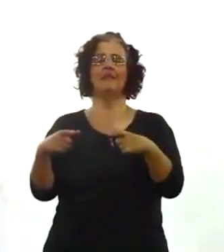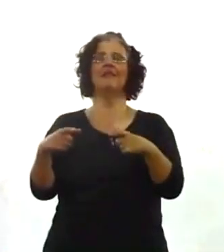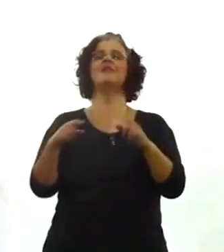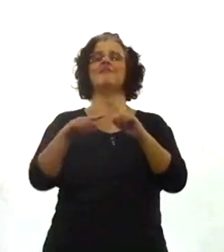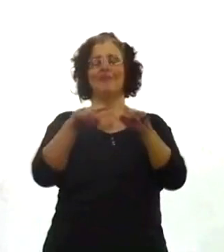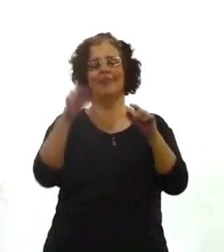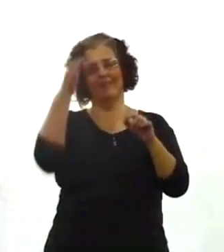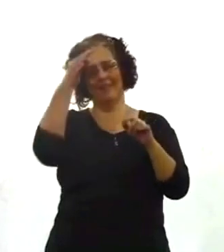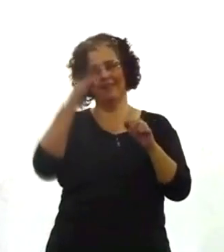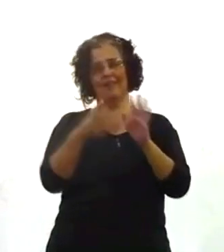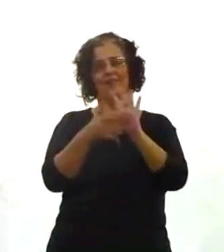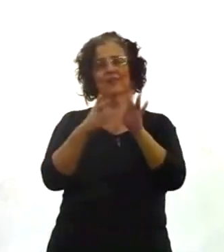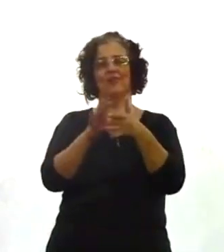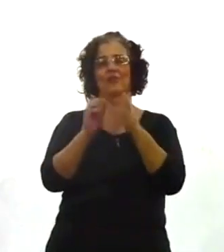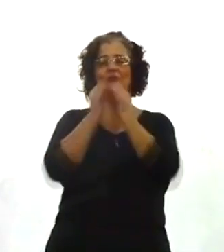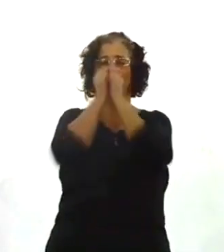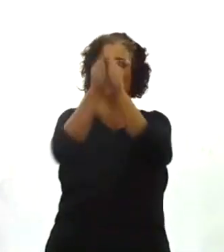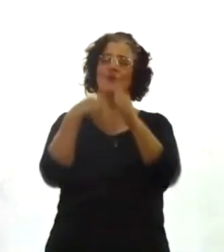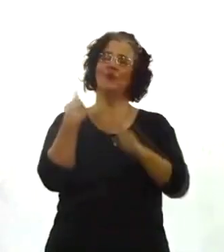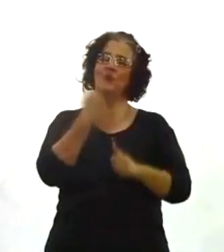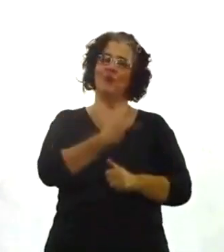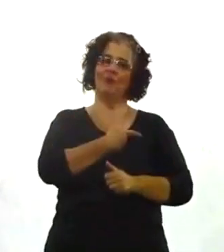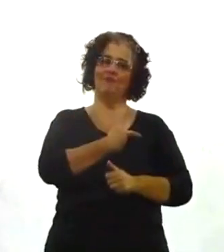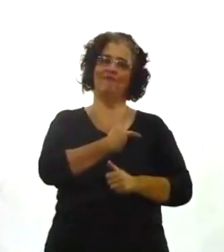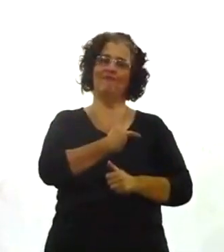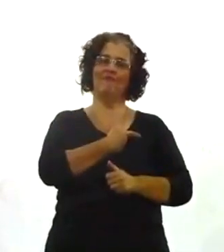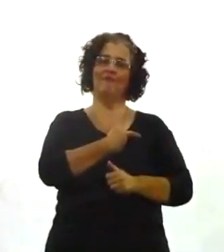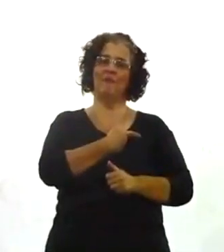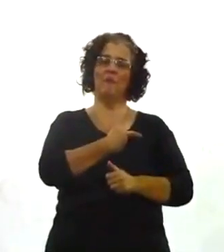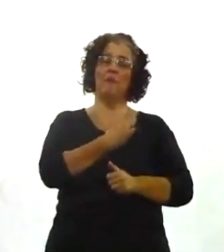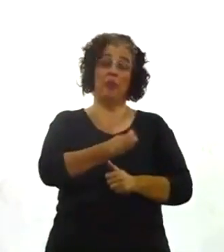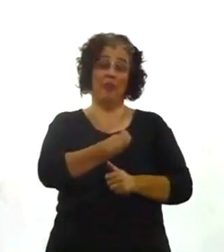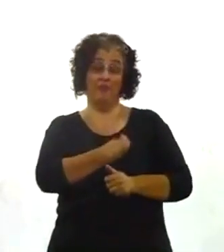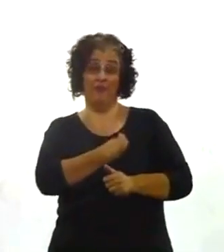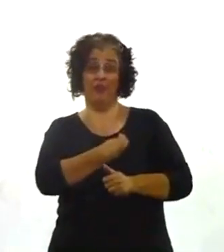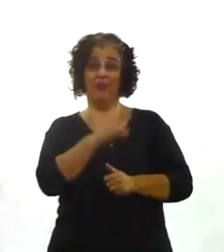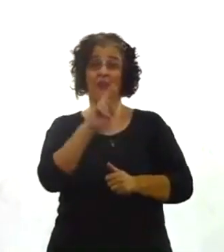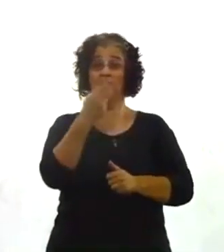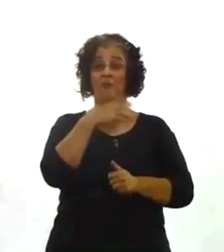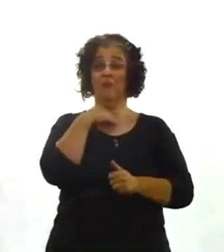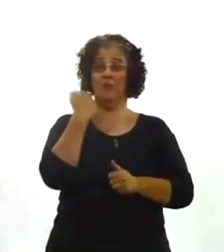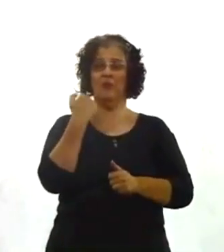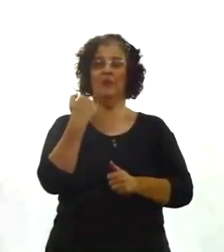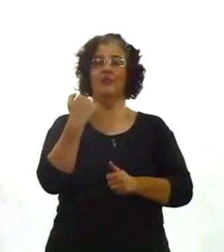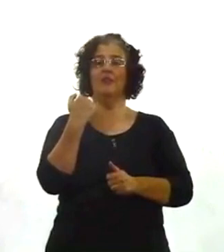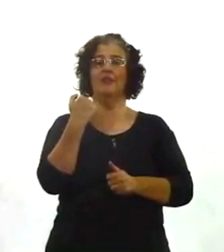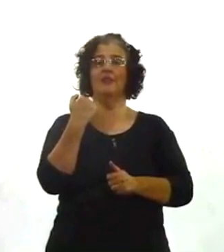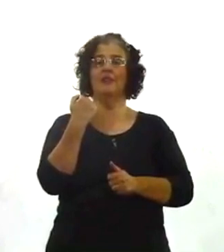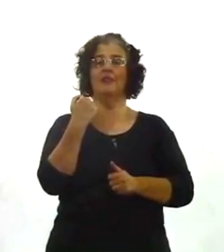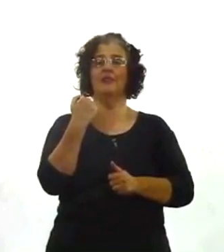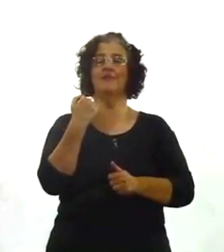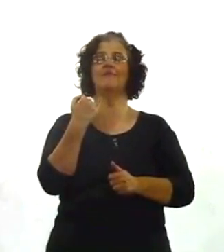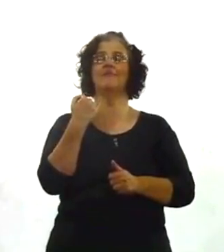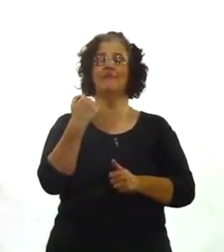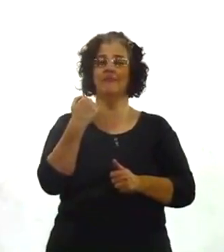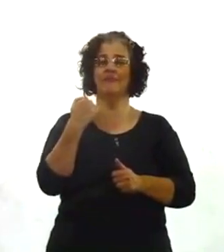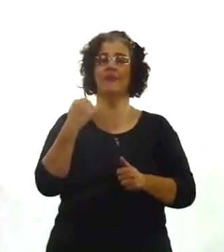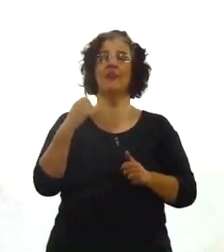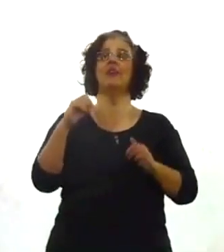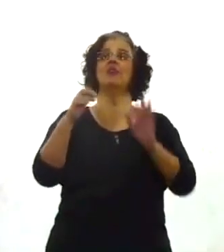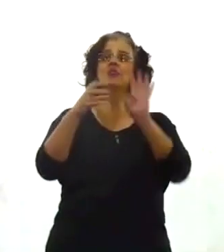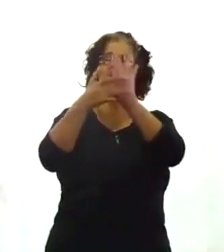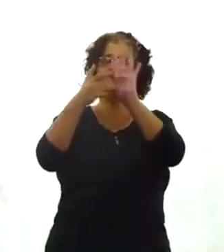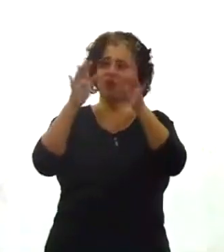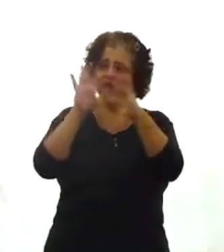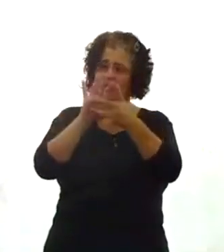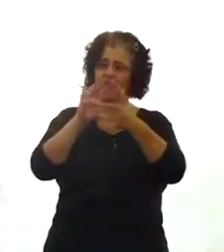Uma teologia da vida diante da morte é uma teologia que crê que Jesus será glorificado tanto